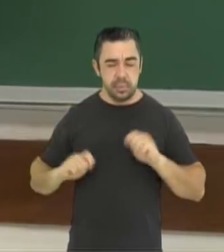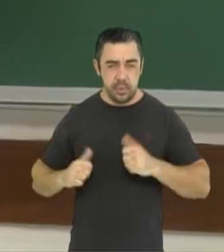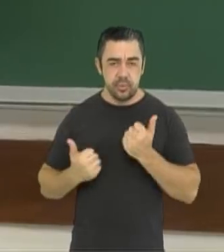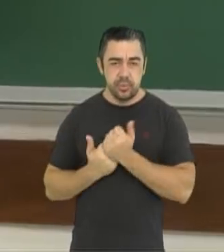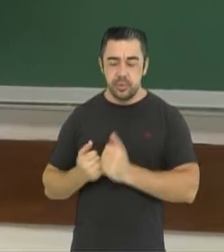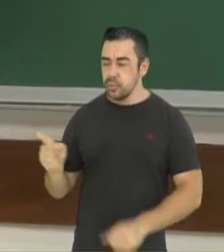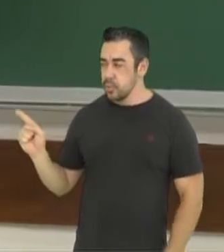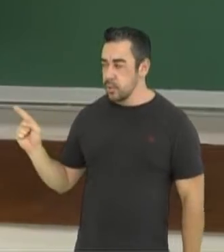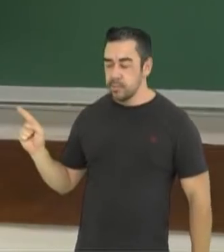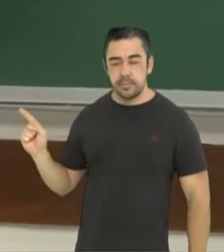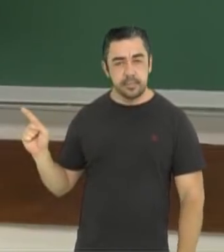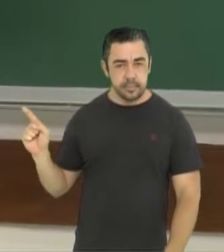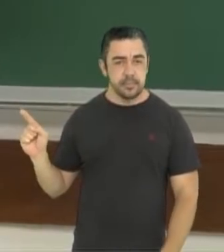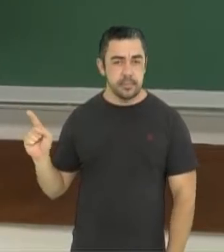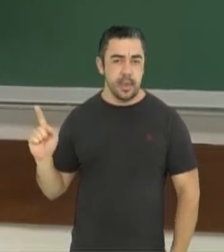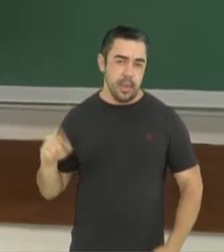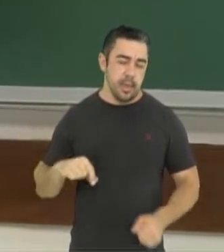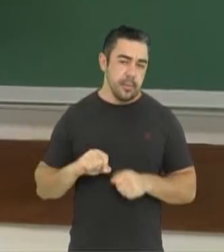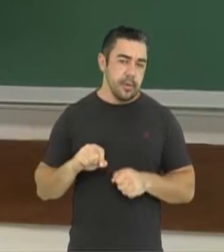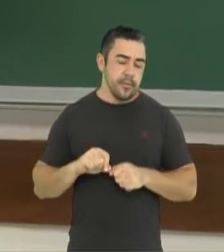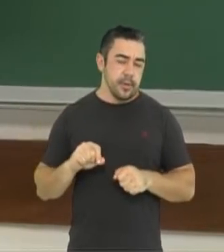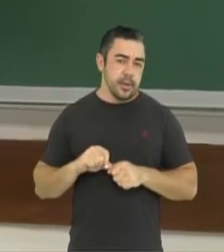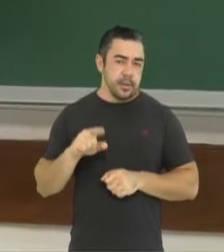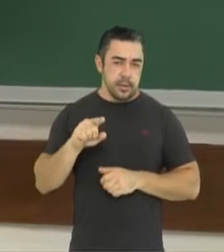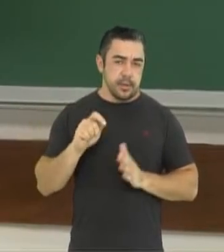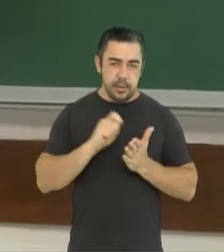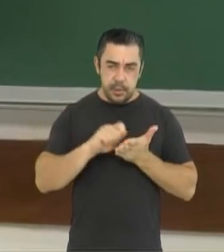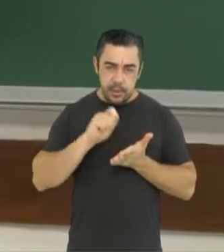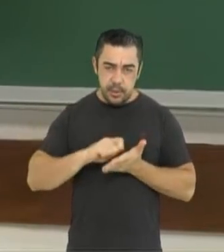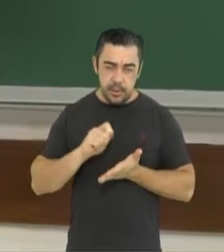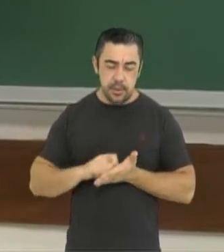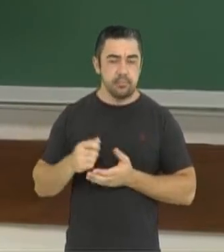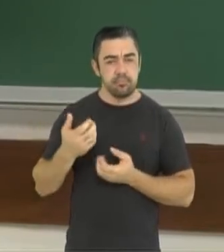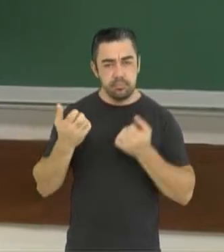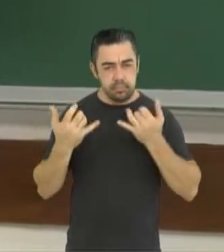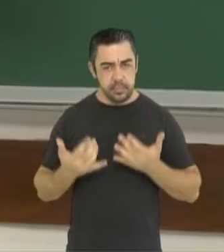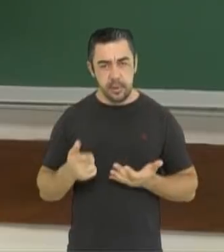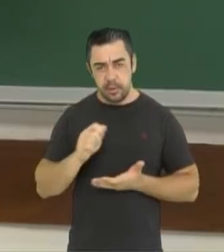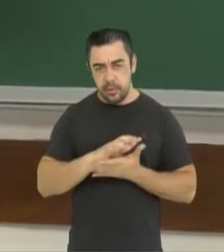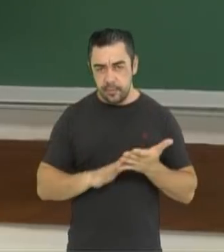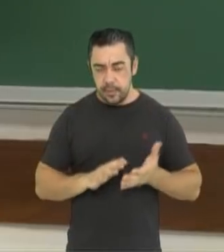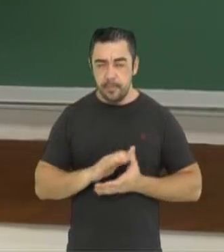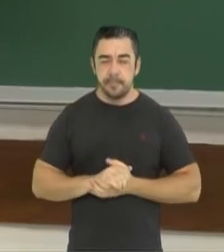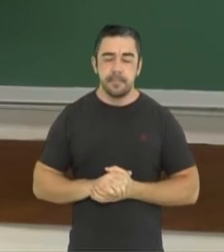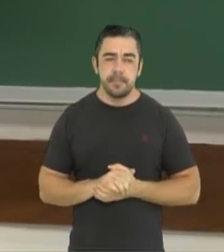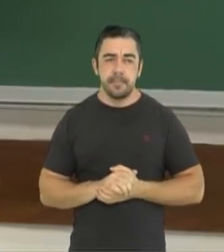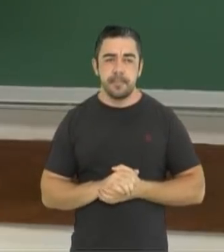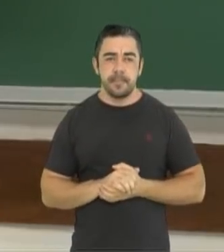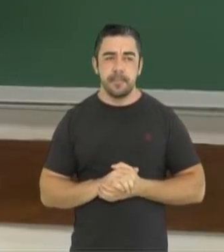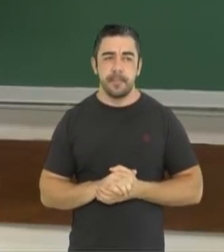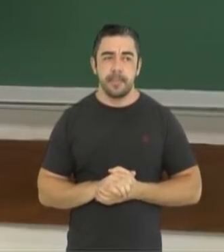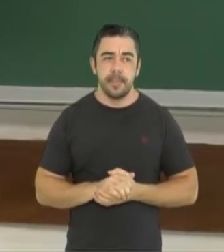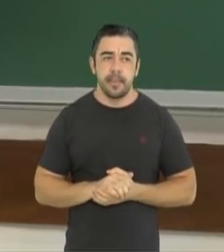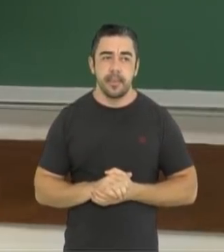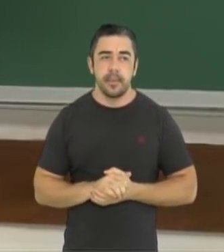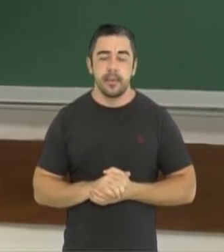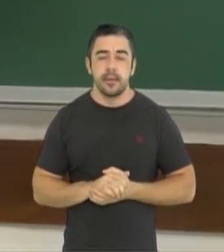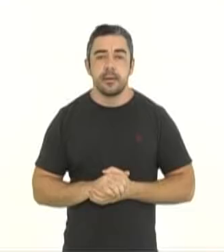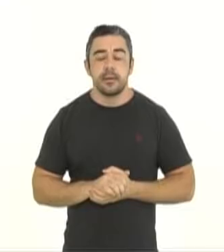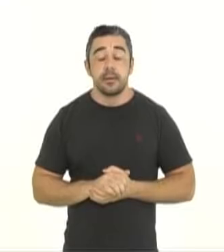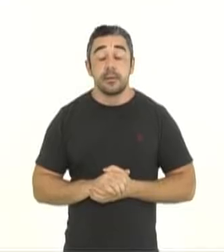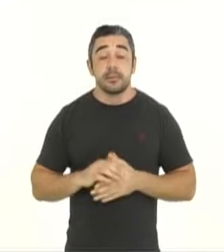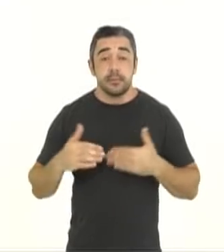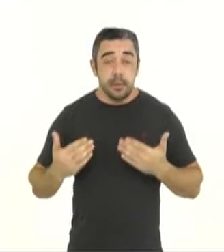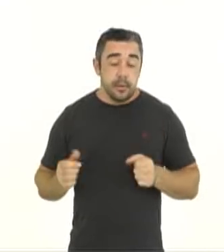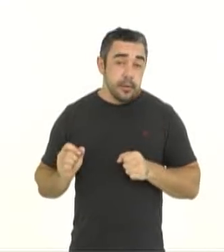para substituir quando você está fazendo a sua escrita lá da sua atividade científica, certo?